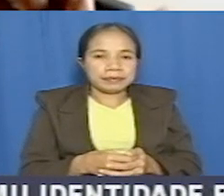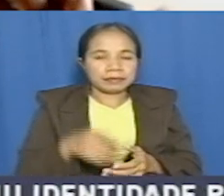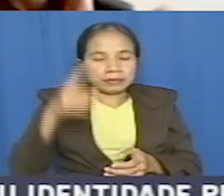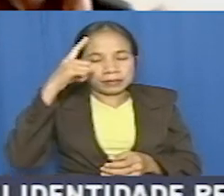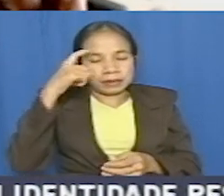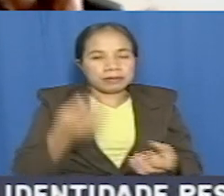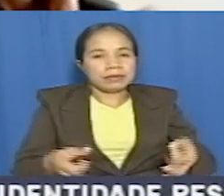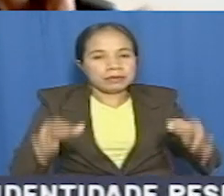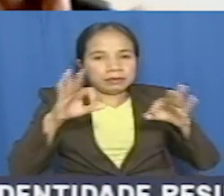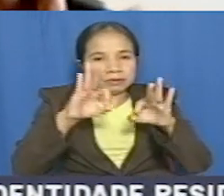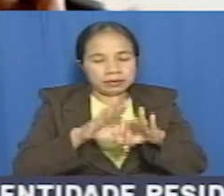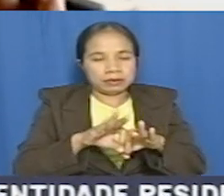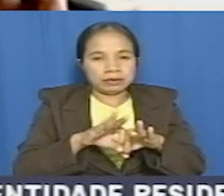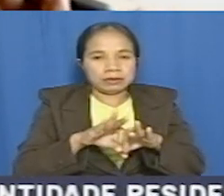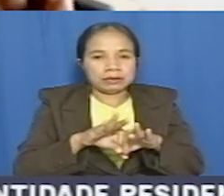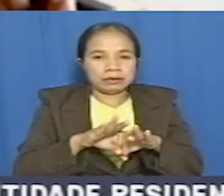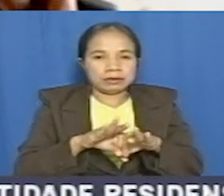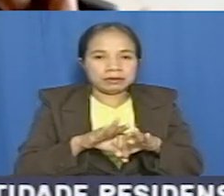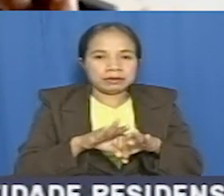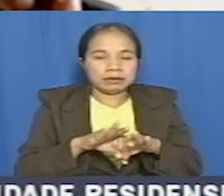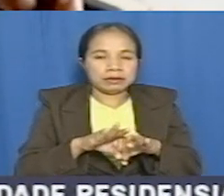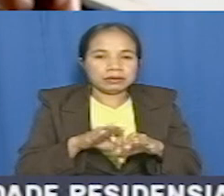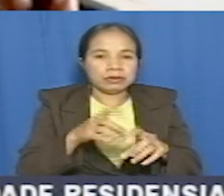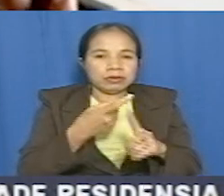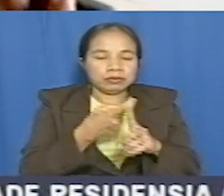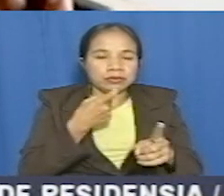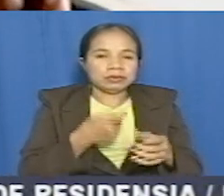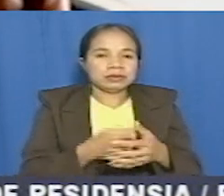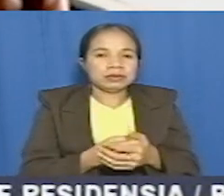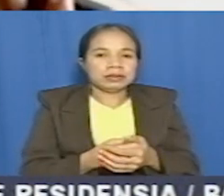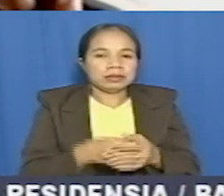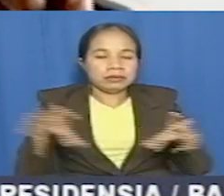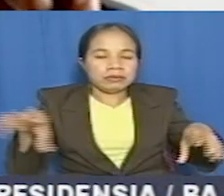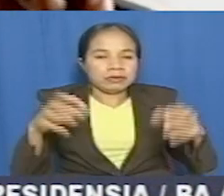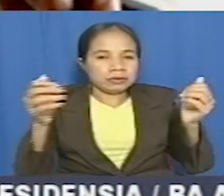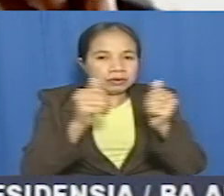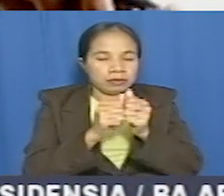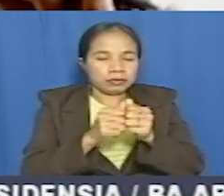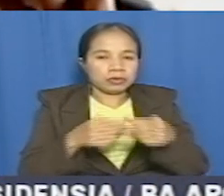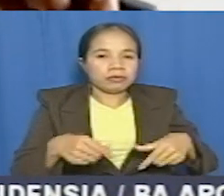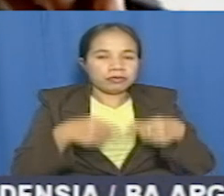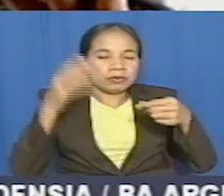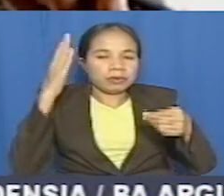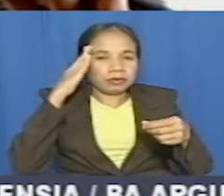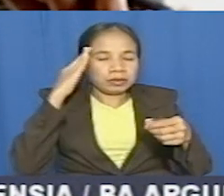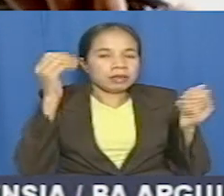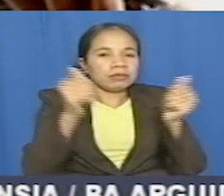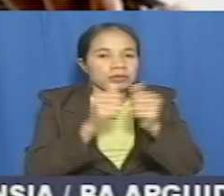é importante a importância do seu encontro, né? A tu serviço mútuo para. Foi um embamalo,